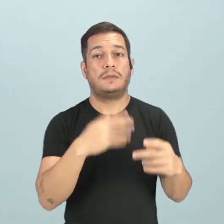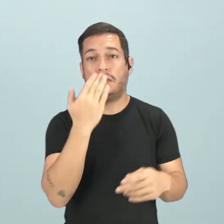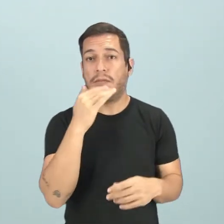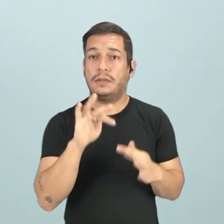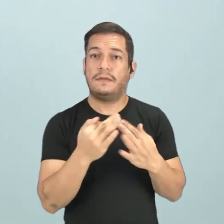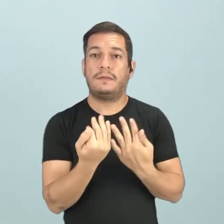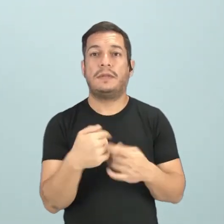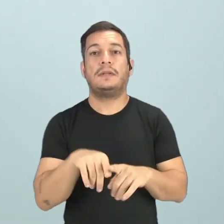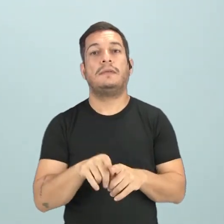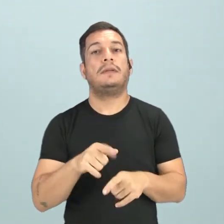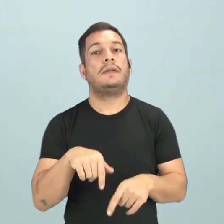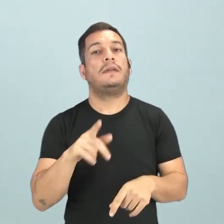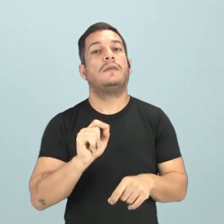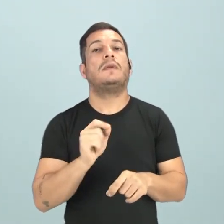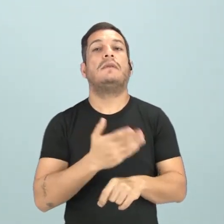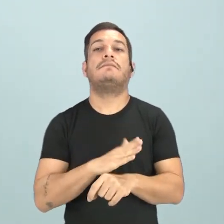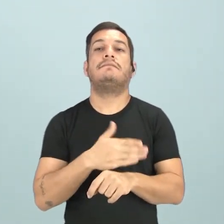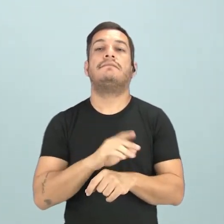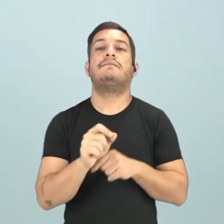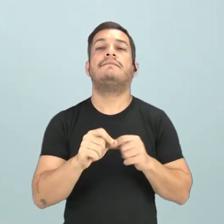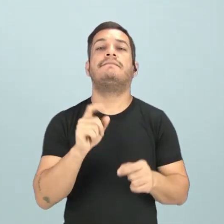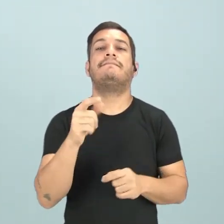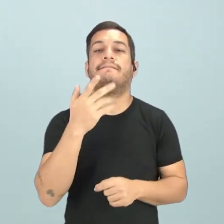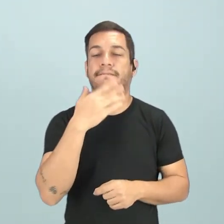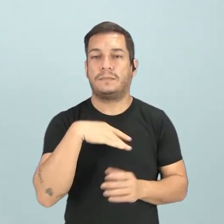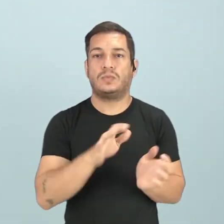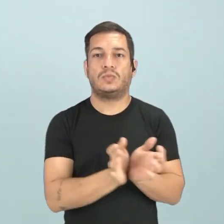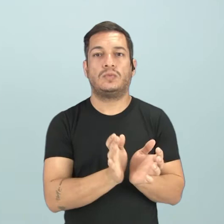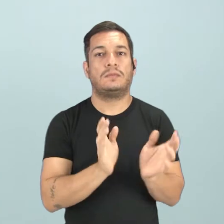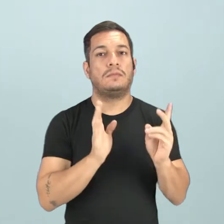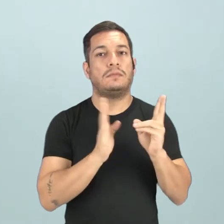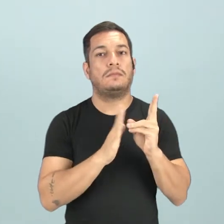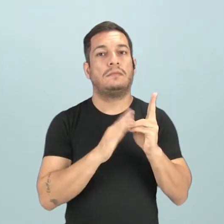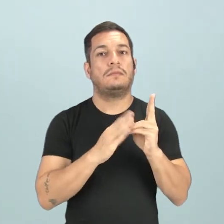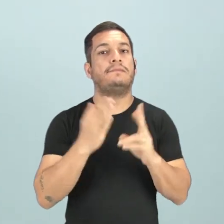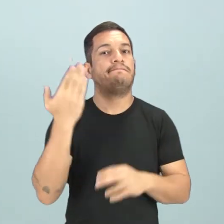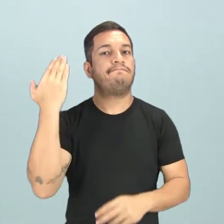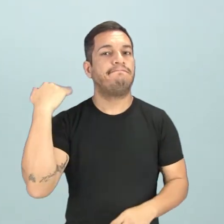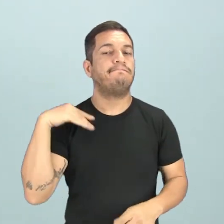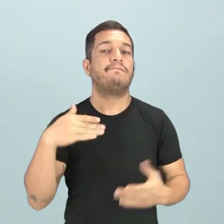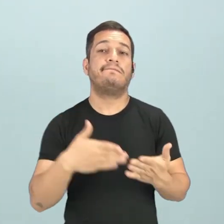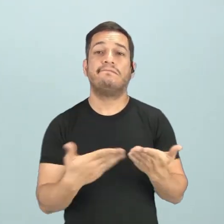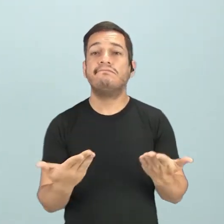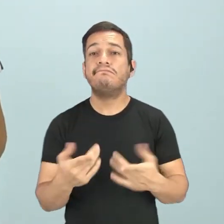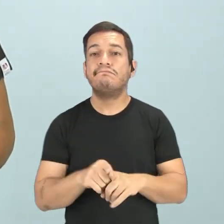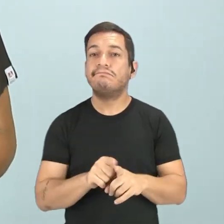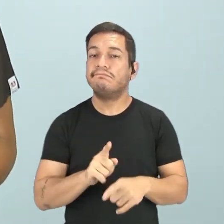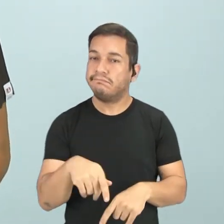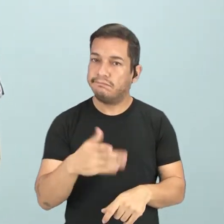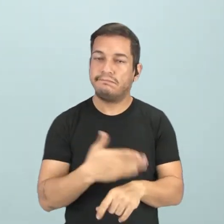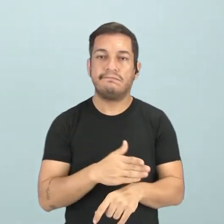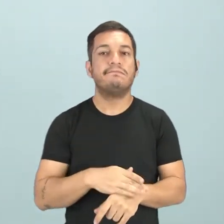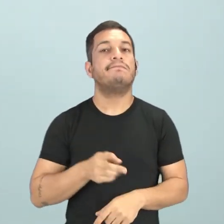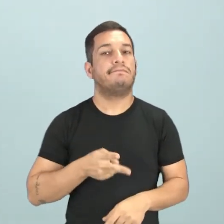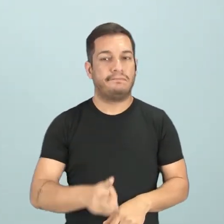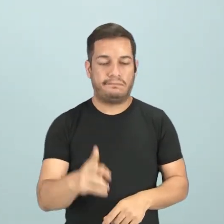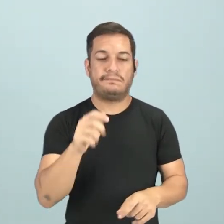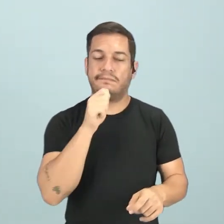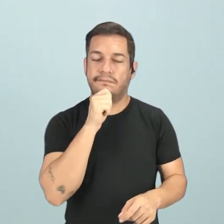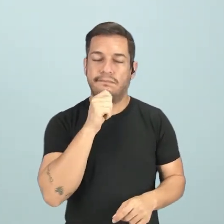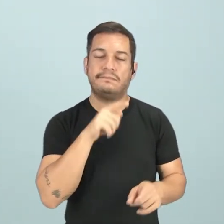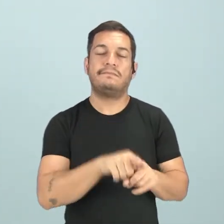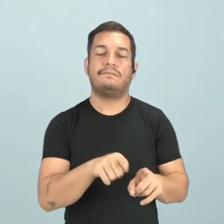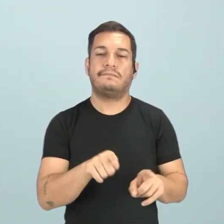que era praticado pelo grupos indígenas há muito tempos atrás e até hoje ainda é praticado, né? Essa parte de